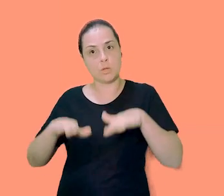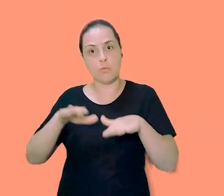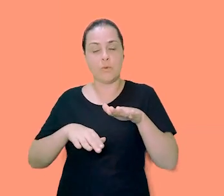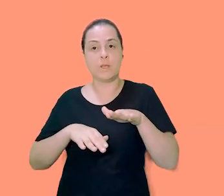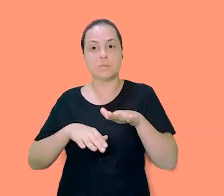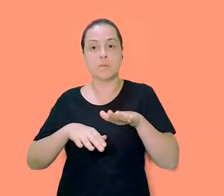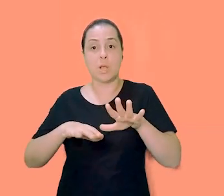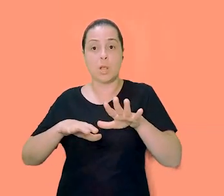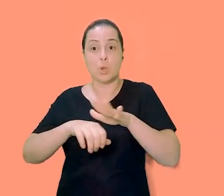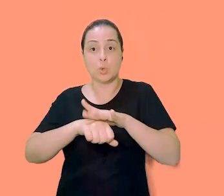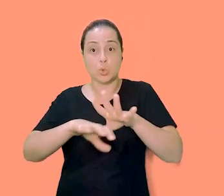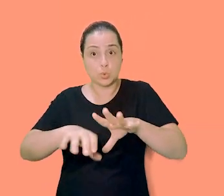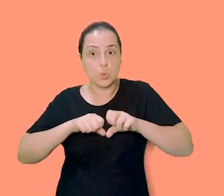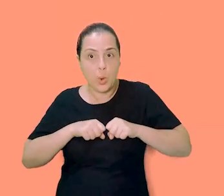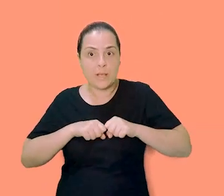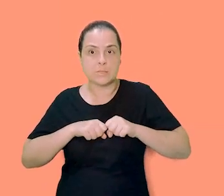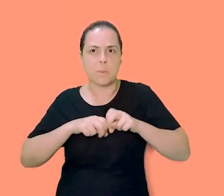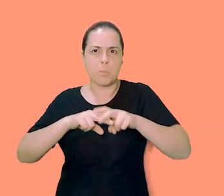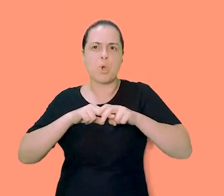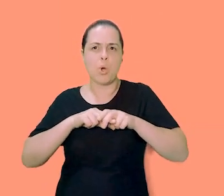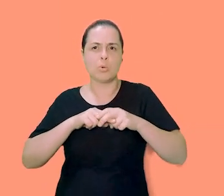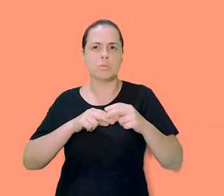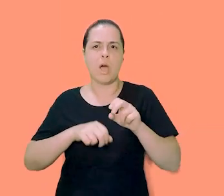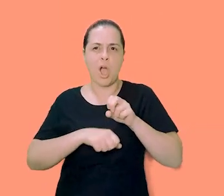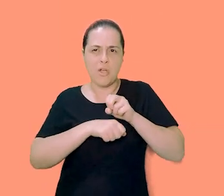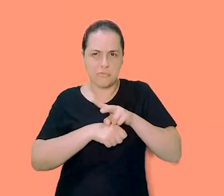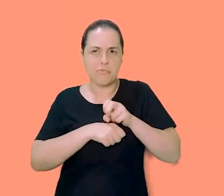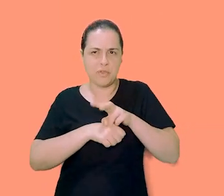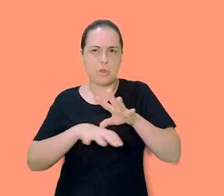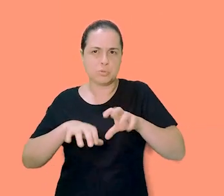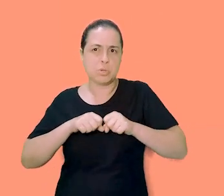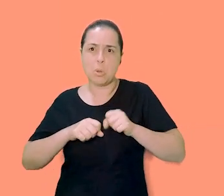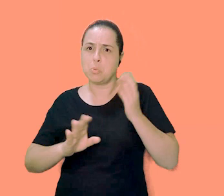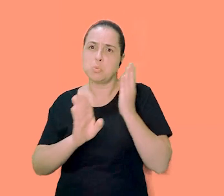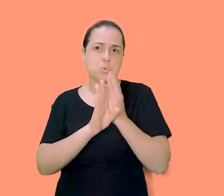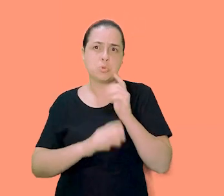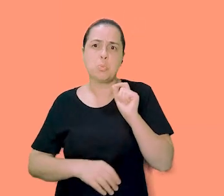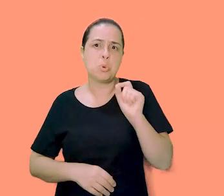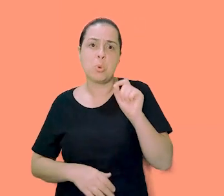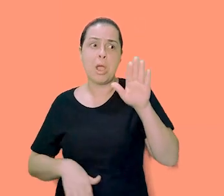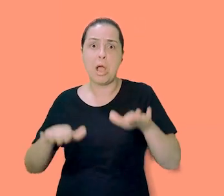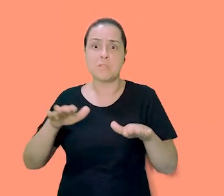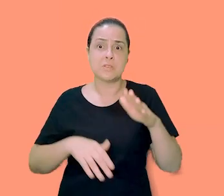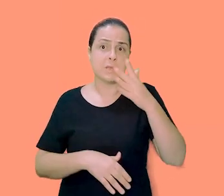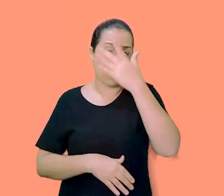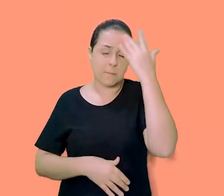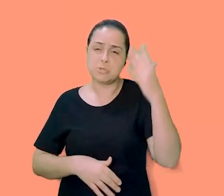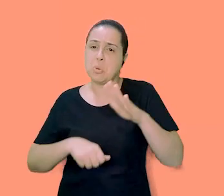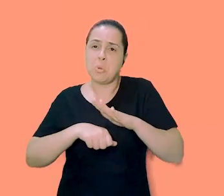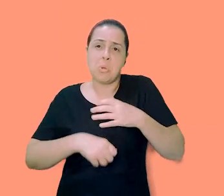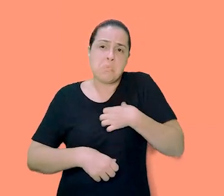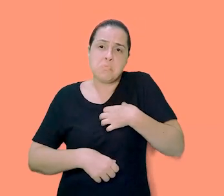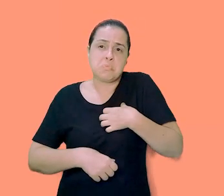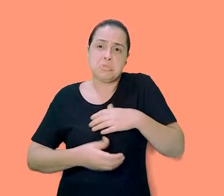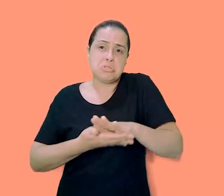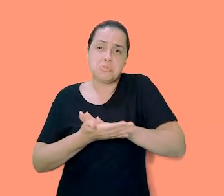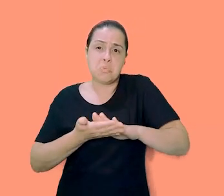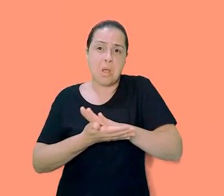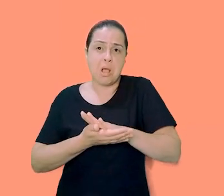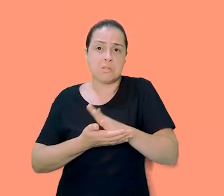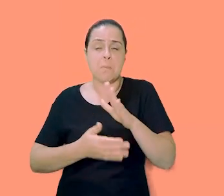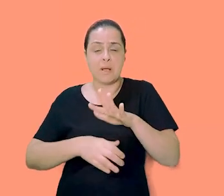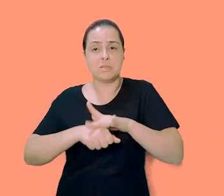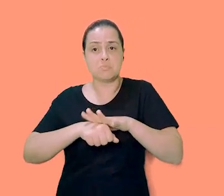viral. Geralmente, a causa de perda súbita são doenças virais, às vezes sem diagnóstico. Às vezes a pessoa nem chegou a ter sintomas, mas teve